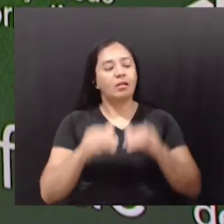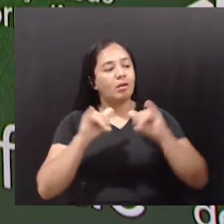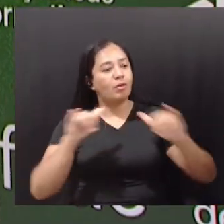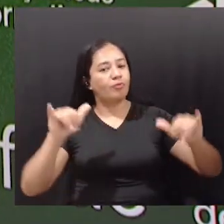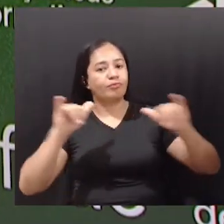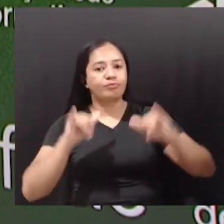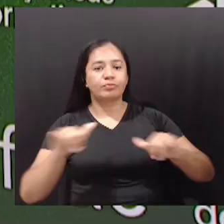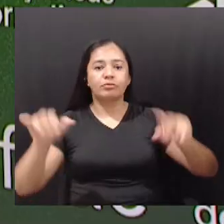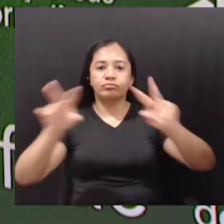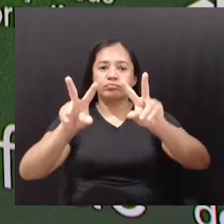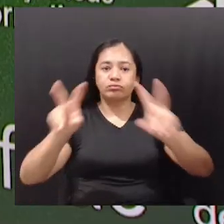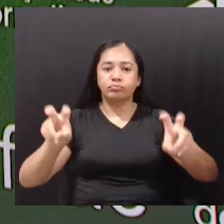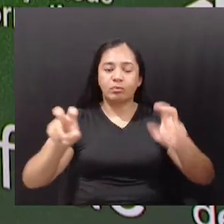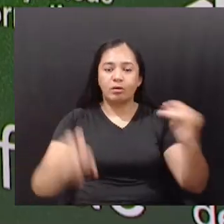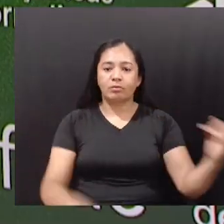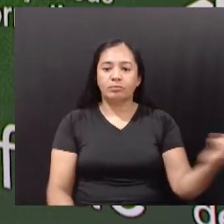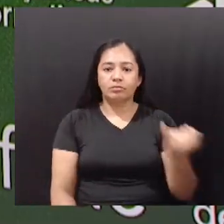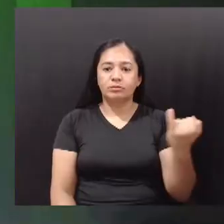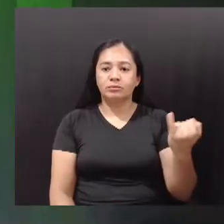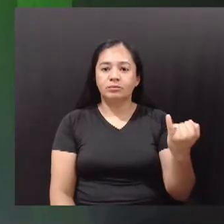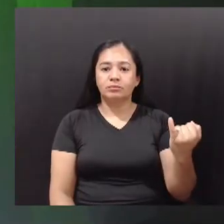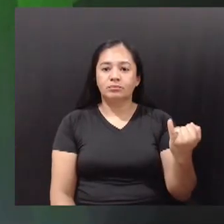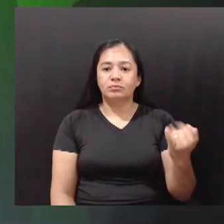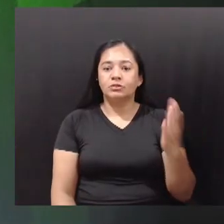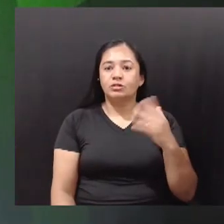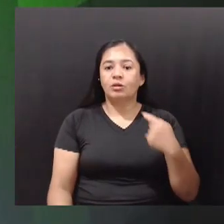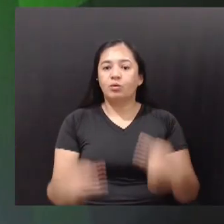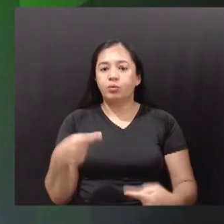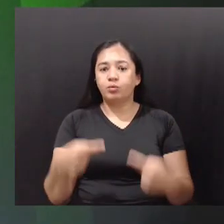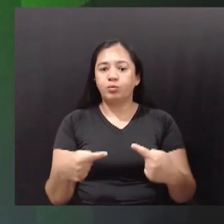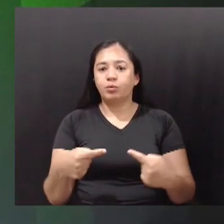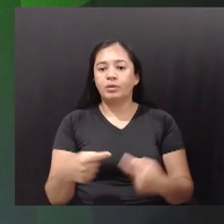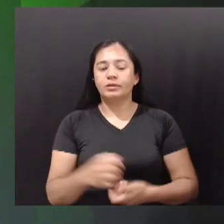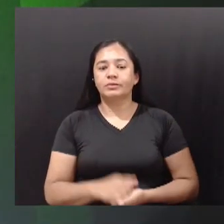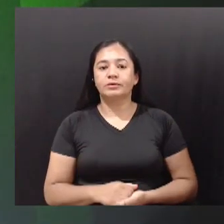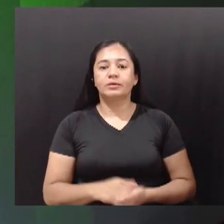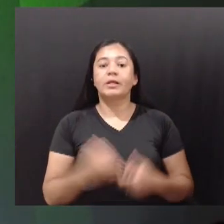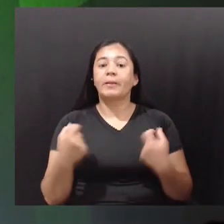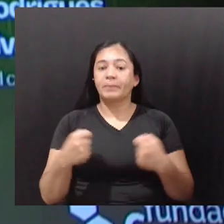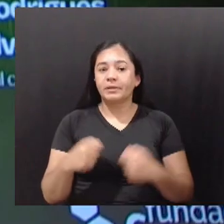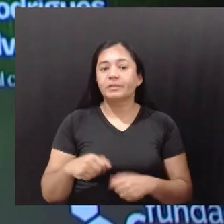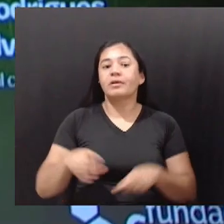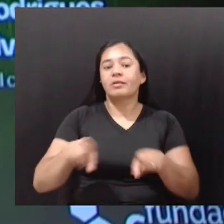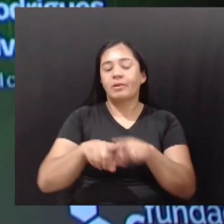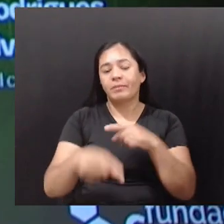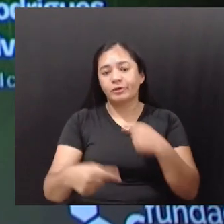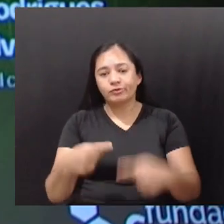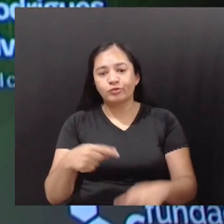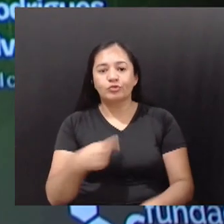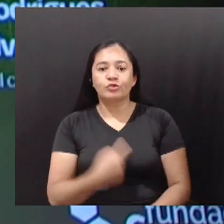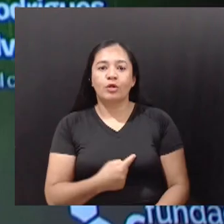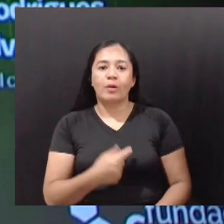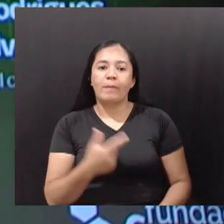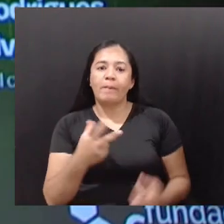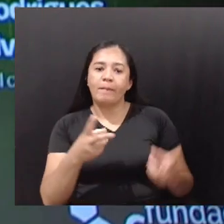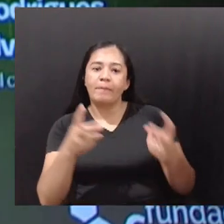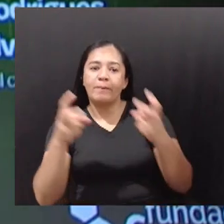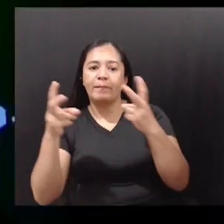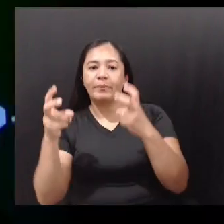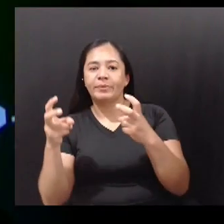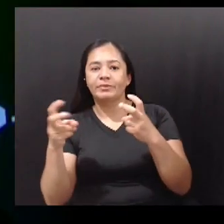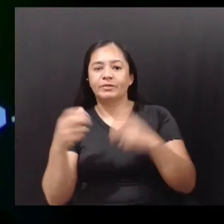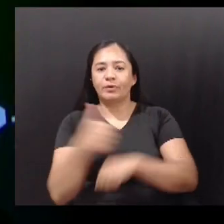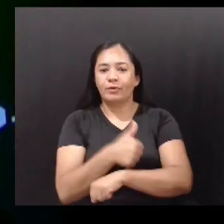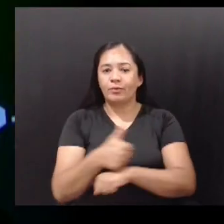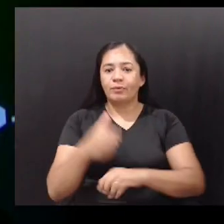são importantes, que estão sendo discutidos e outros que não estão e precisam ser discutidos. Então, a gente vê os profissionais de comunicação,